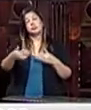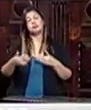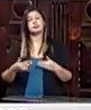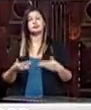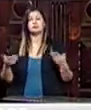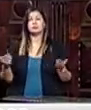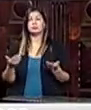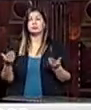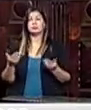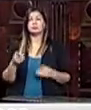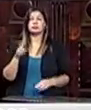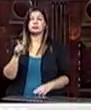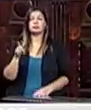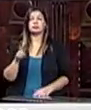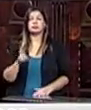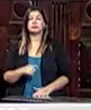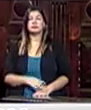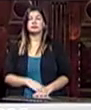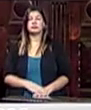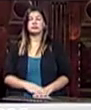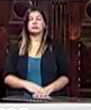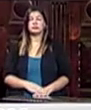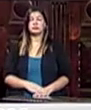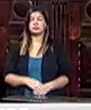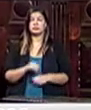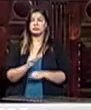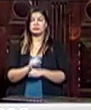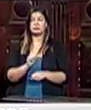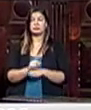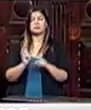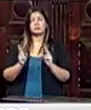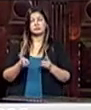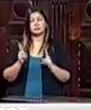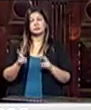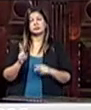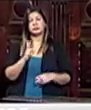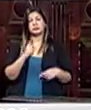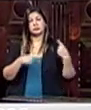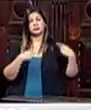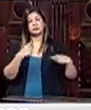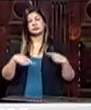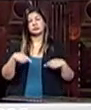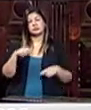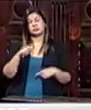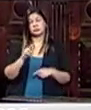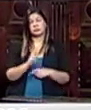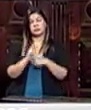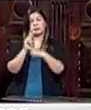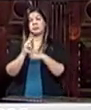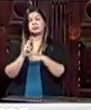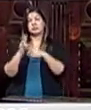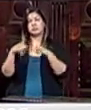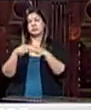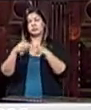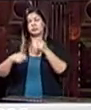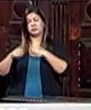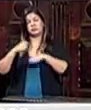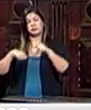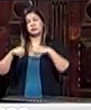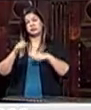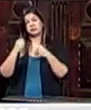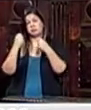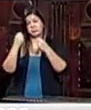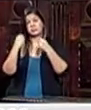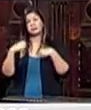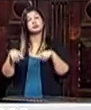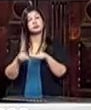agora a sustentação política dos representantes da classe dominante do poder econômico e